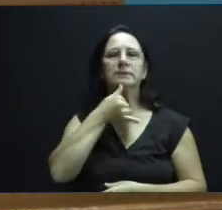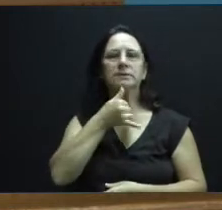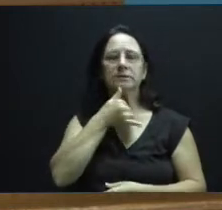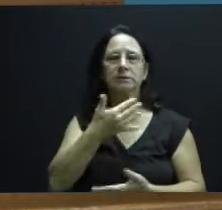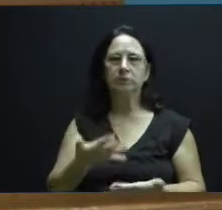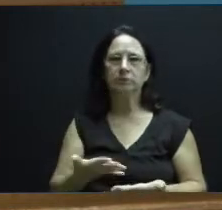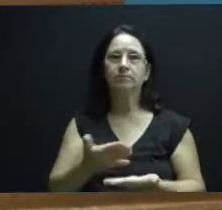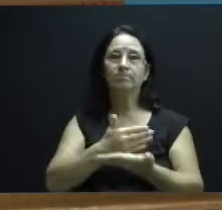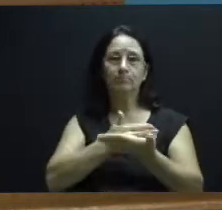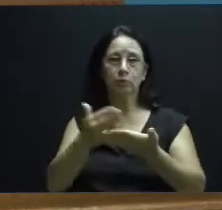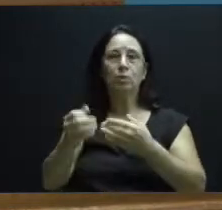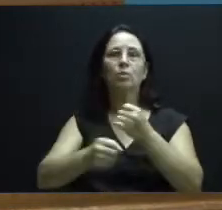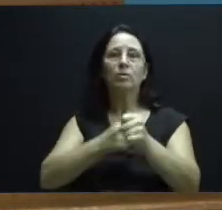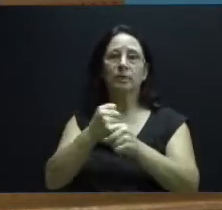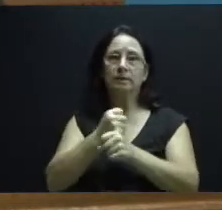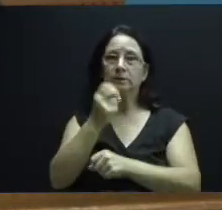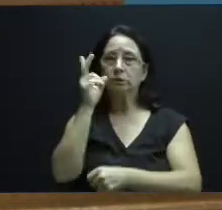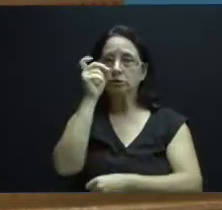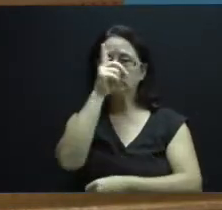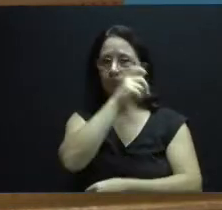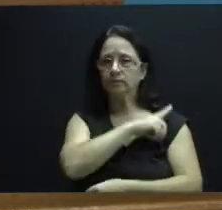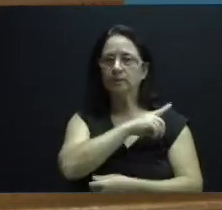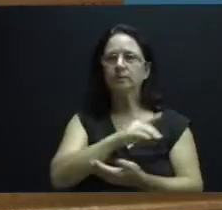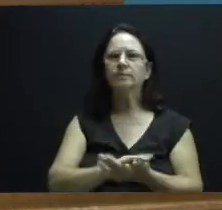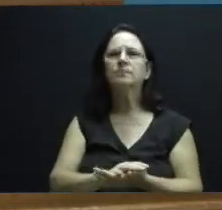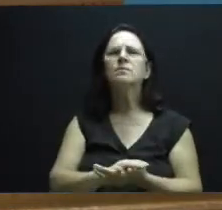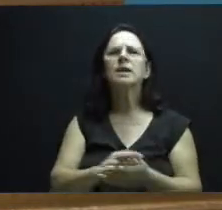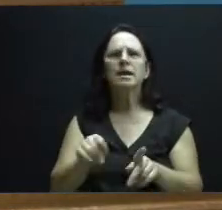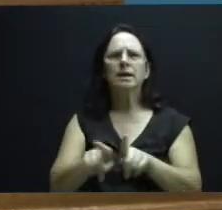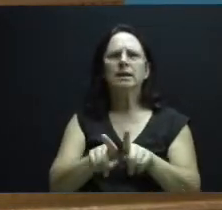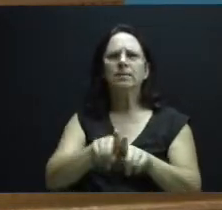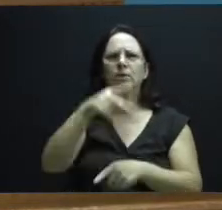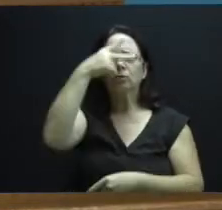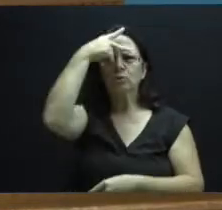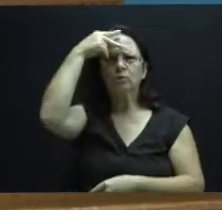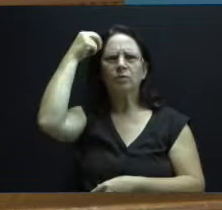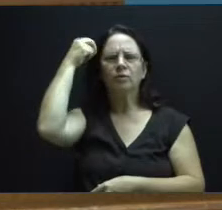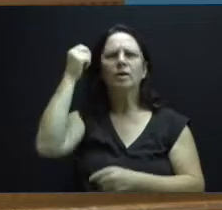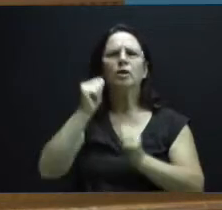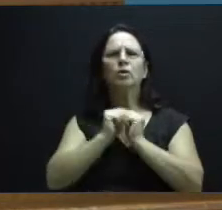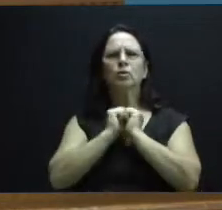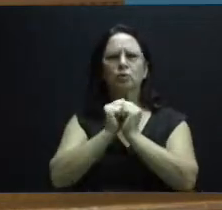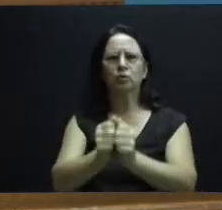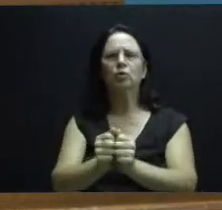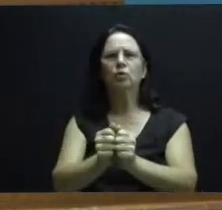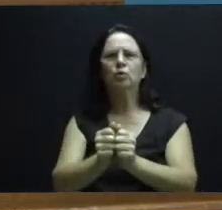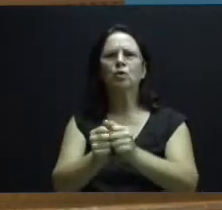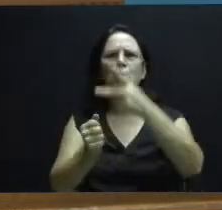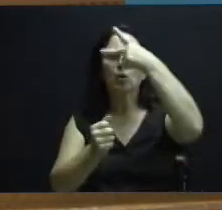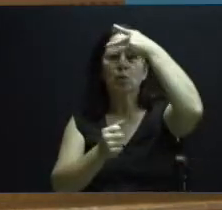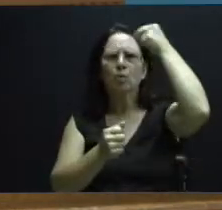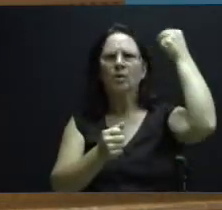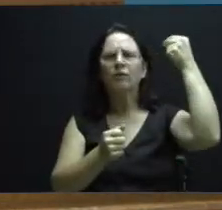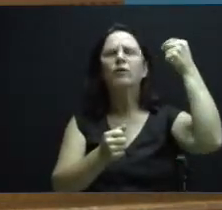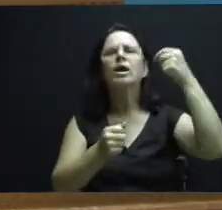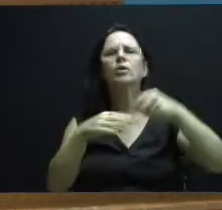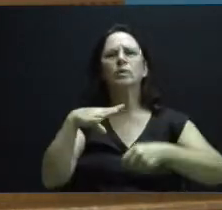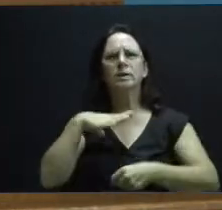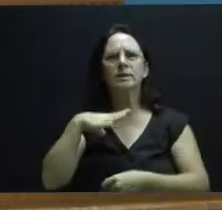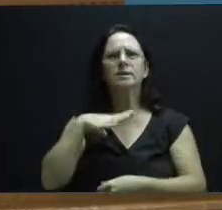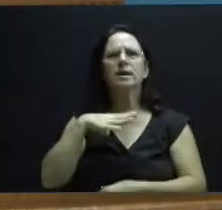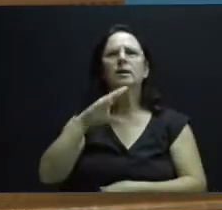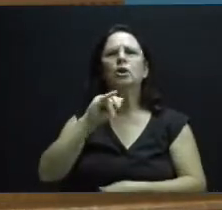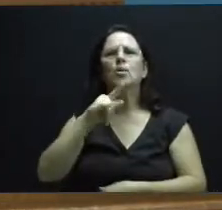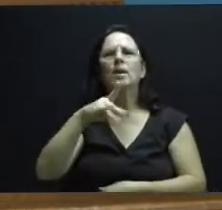pesado e cubatão tivemos a iniciativa do prefeito em cubatão em conjunto com o prefeito são bernado para fazer uma visita em loco na represa billings